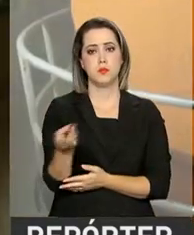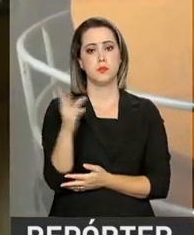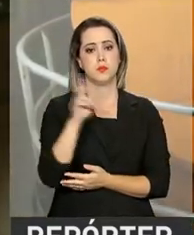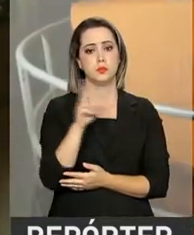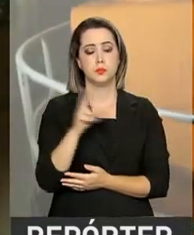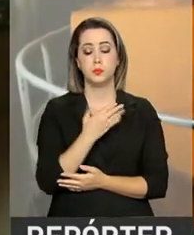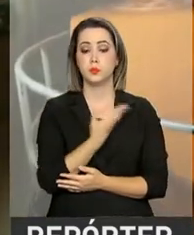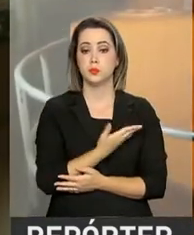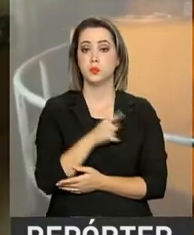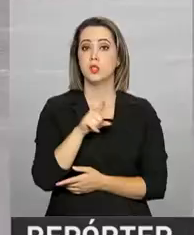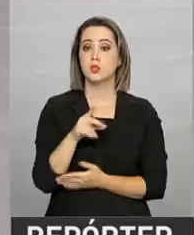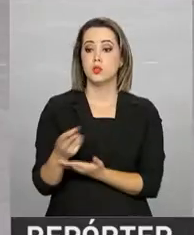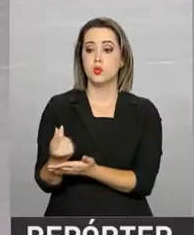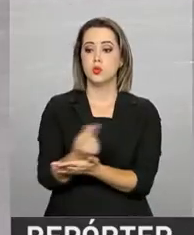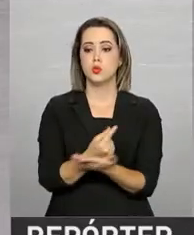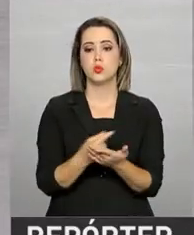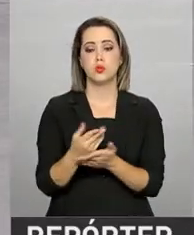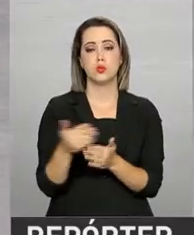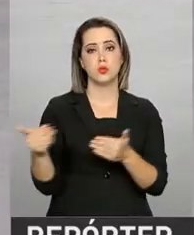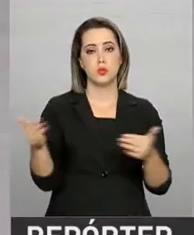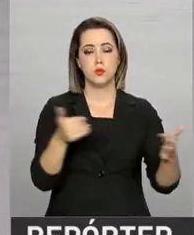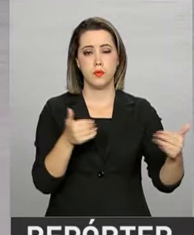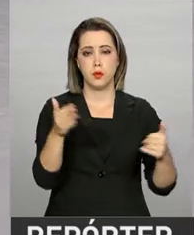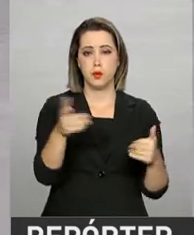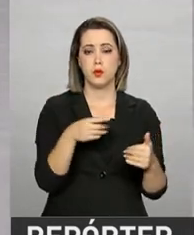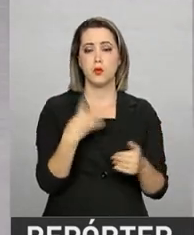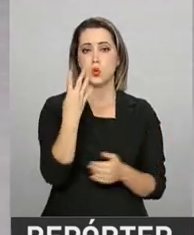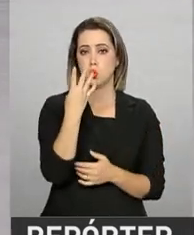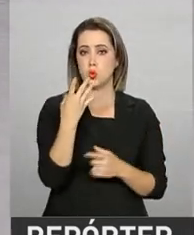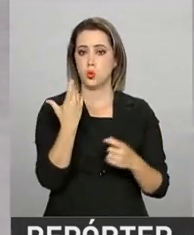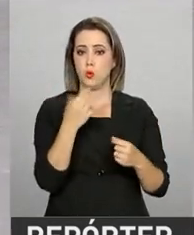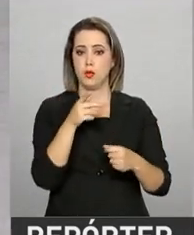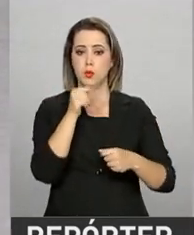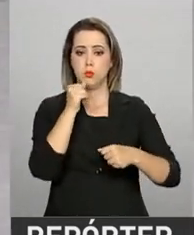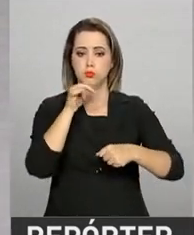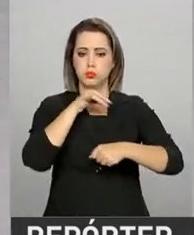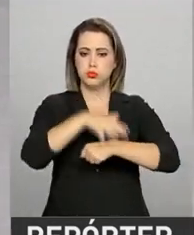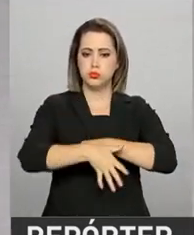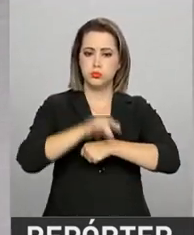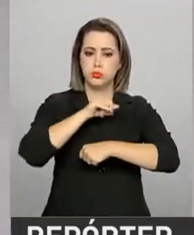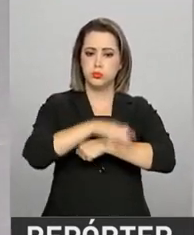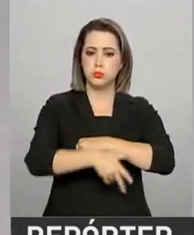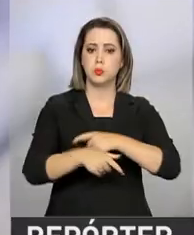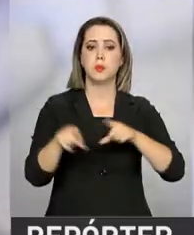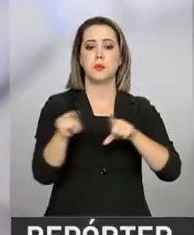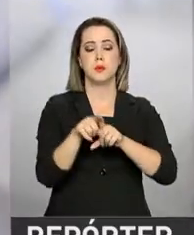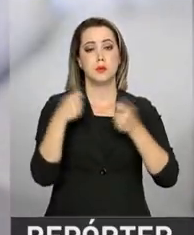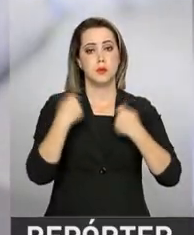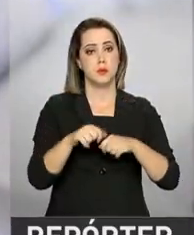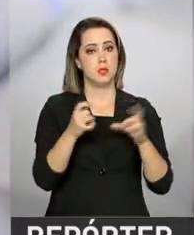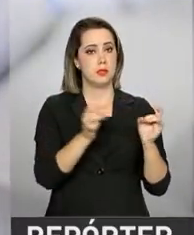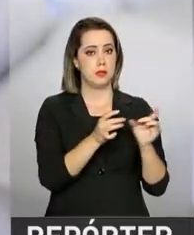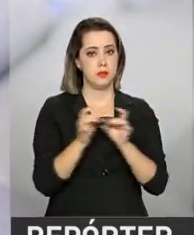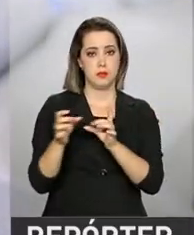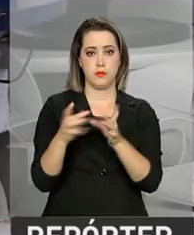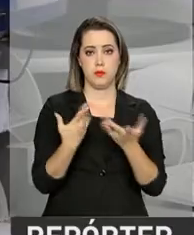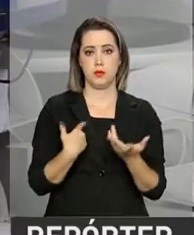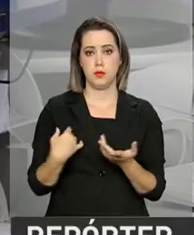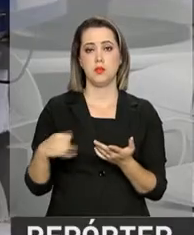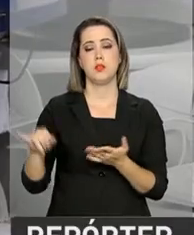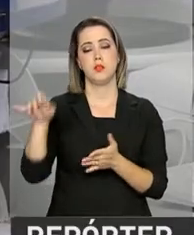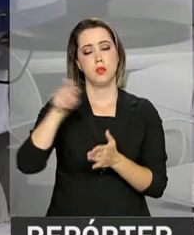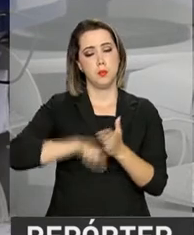estes recursos virão de 4 e 3 métricas que o governo recebeu de volta e vai leiloar do imposto sobre operações